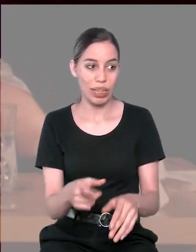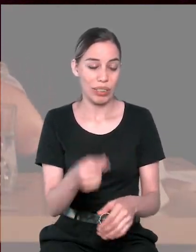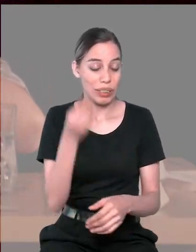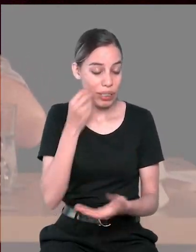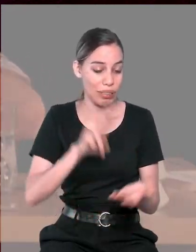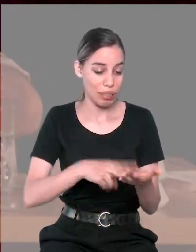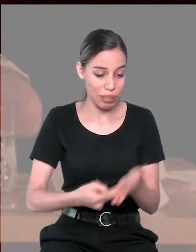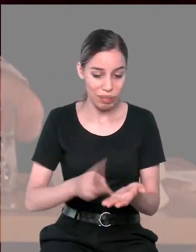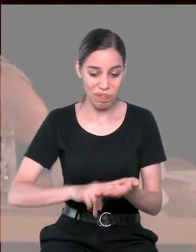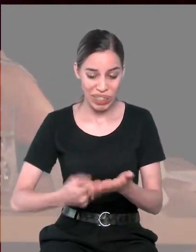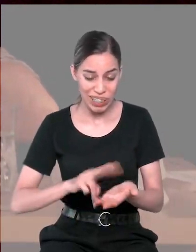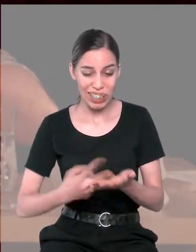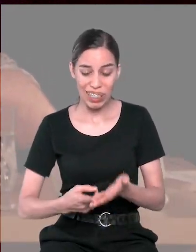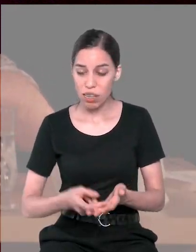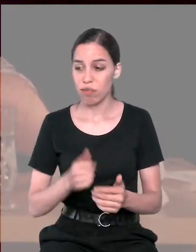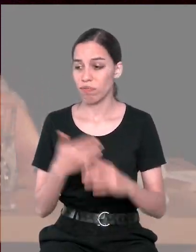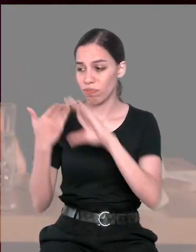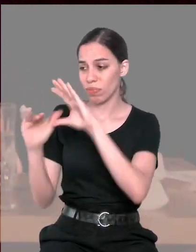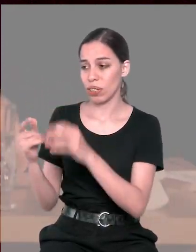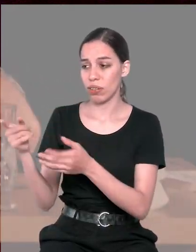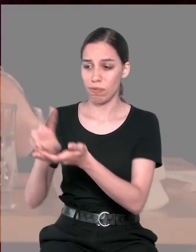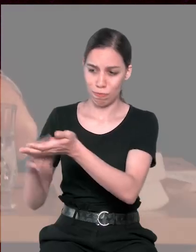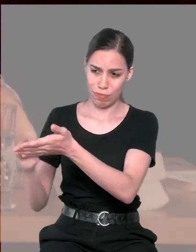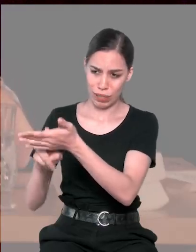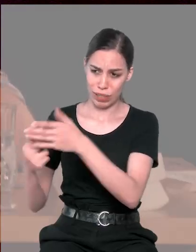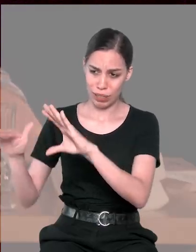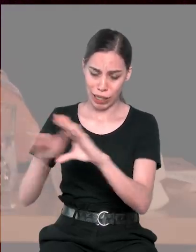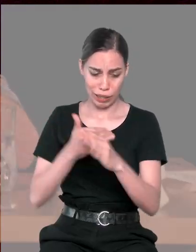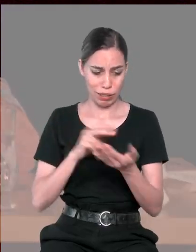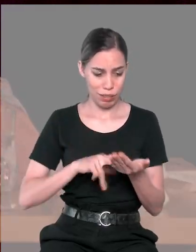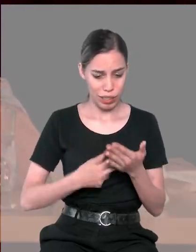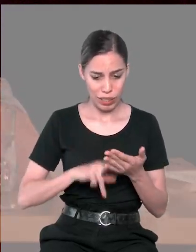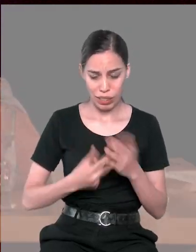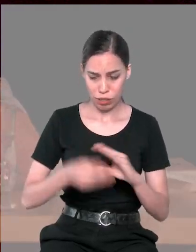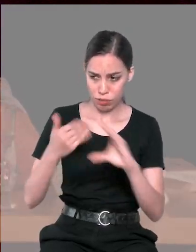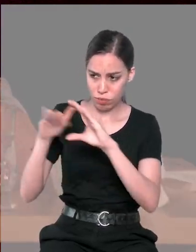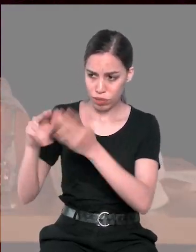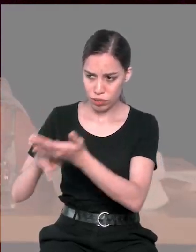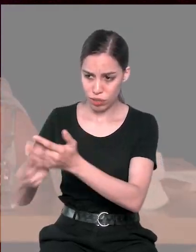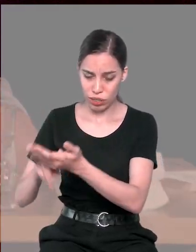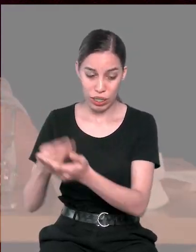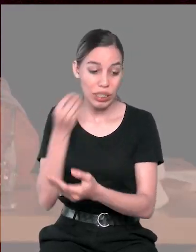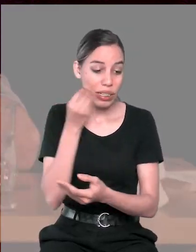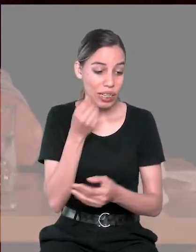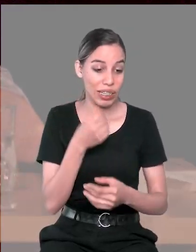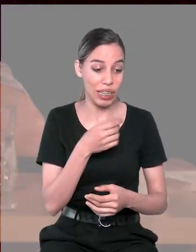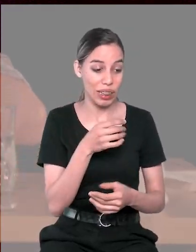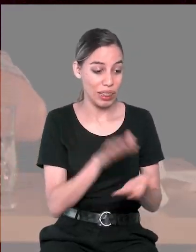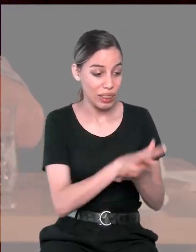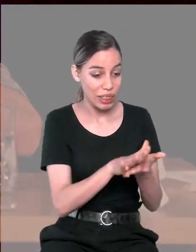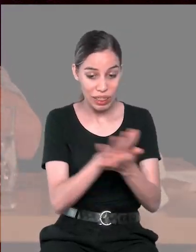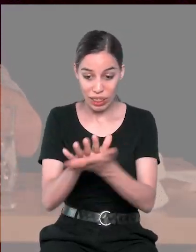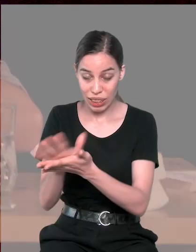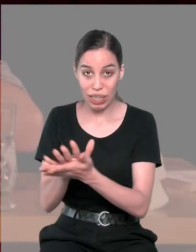e eu mandava para o Álvaro mandava para mim, e a gente ia tentando fazer com que nenhum desses parâmetros se tornasse hierárquico. E é impressionante, é